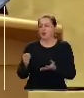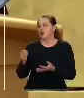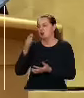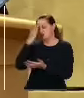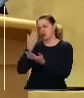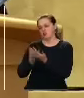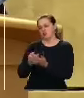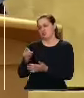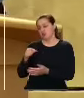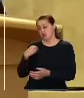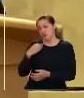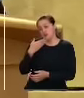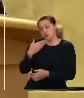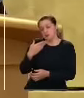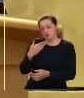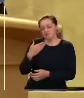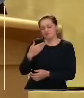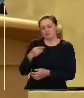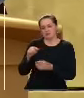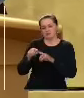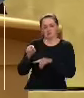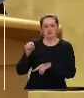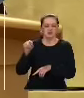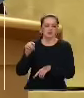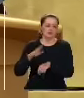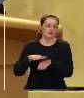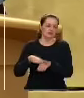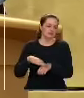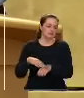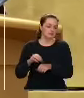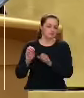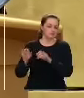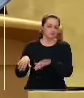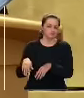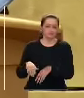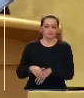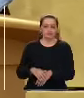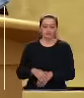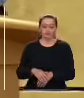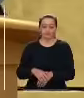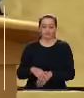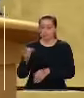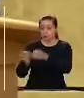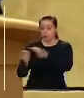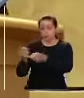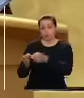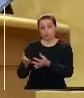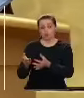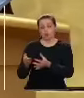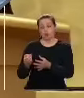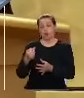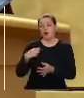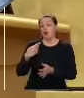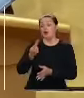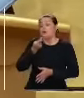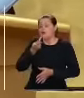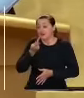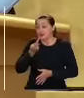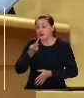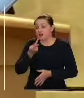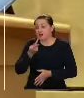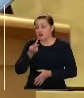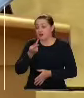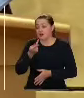ia te pedir uma coisa, mas eu sei que você não vai fazer mesmo. Quer dizer, eu não espero mais o bem de você. Ou então, eu ia falar isso para você,